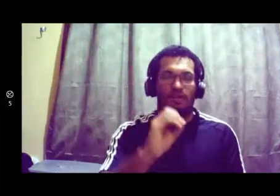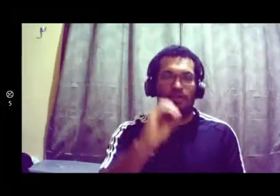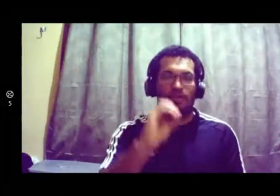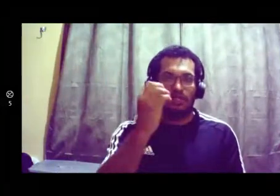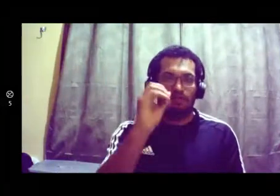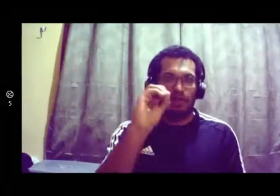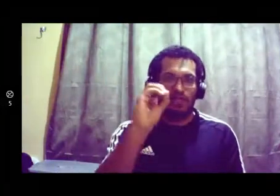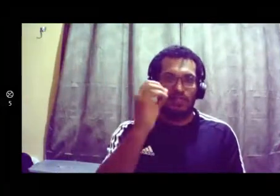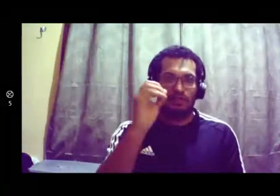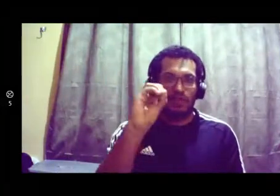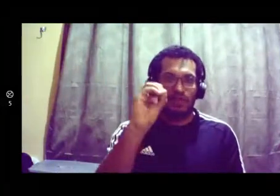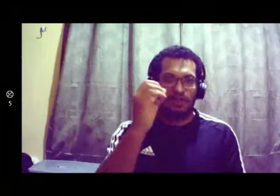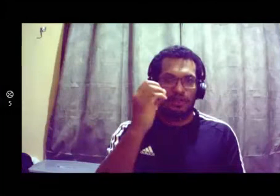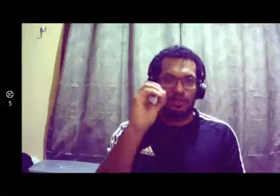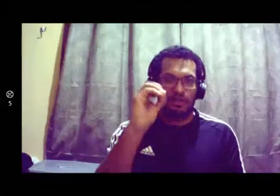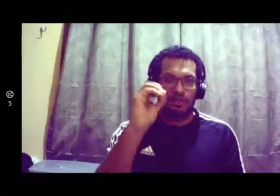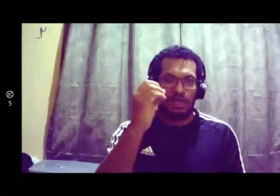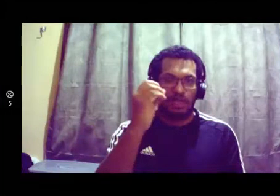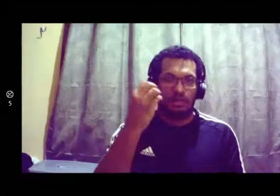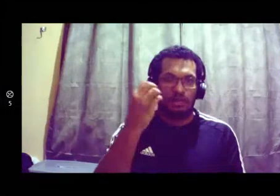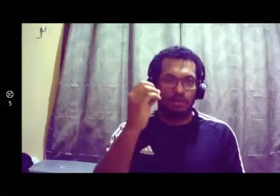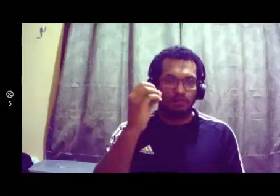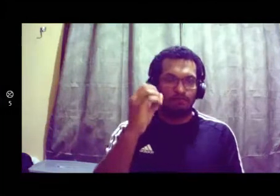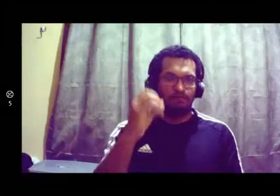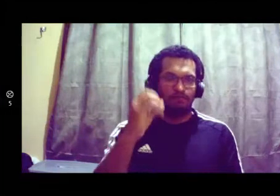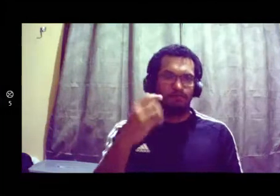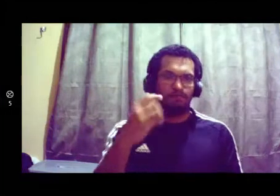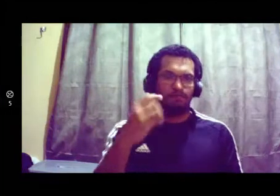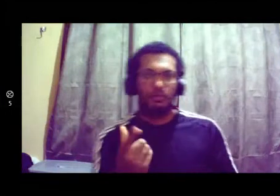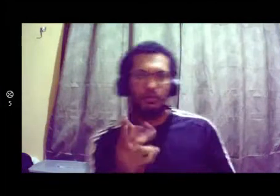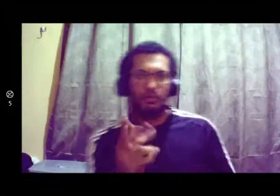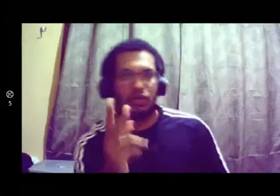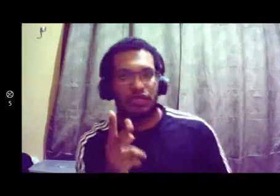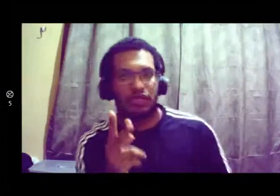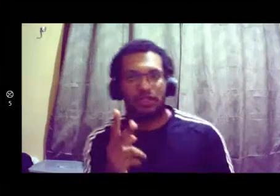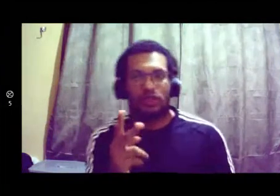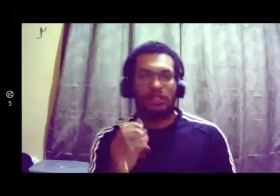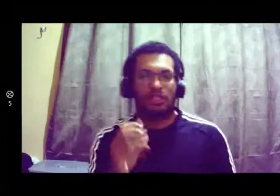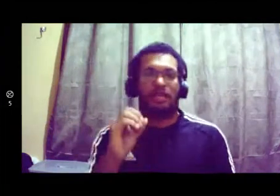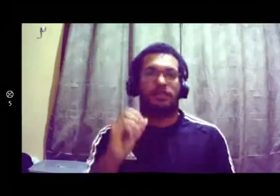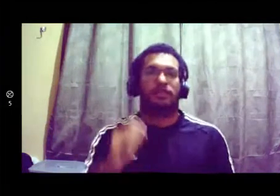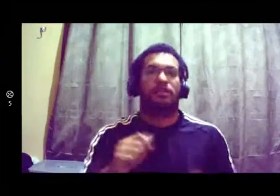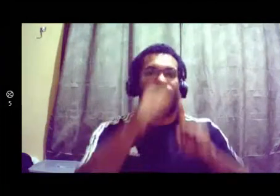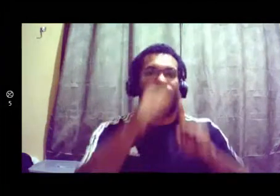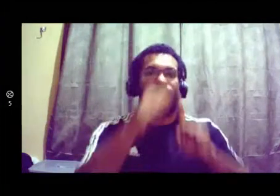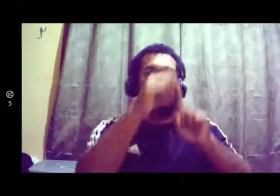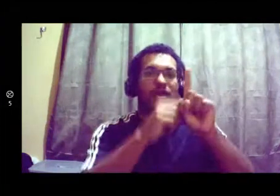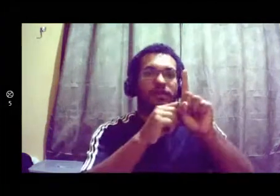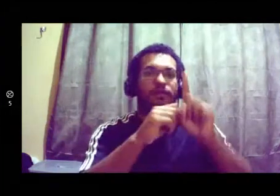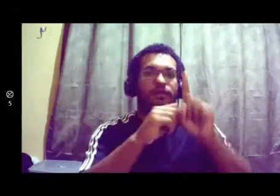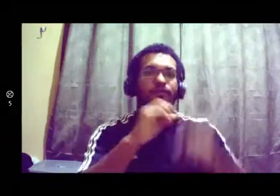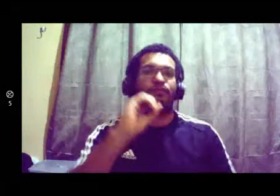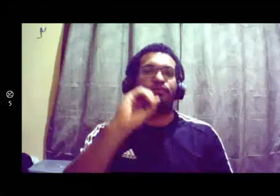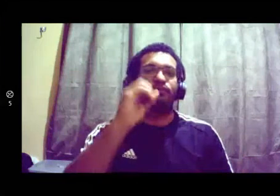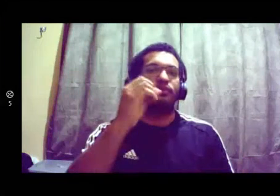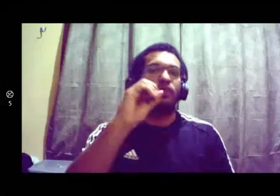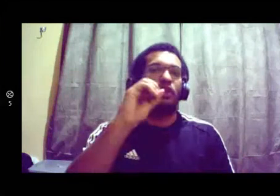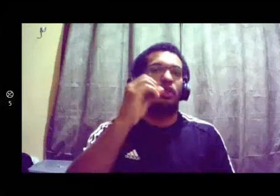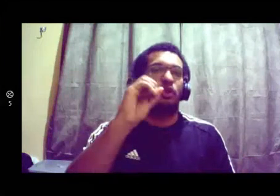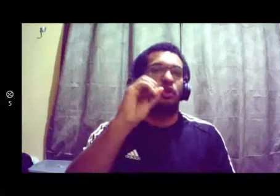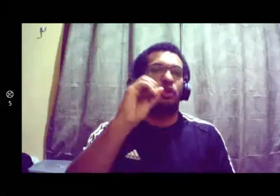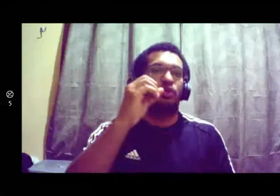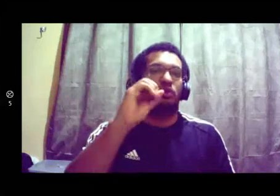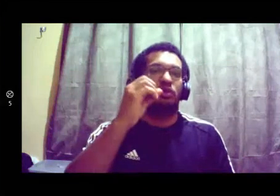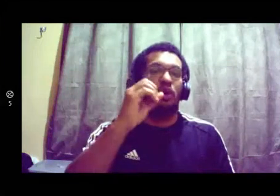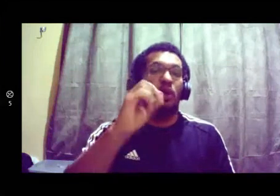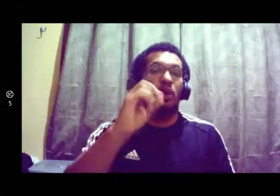eu falei para vocês que pode ser feito assim também, tá bom? Então tem esses dois sinais. Então você fala mês